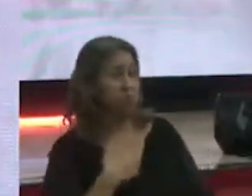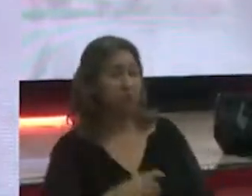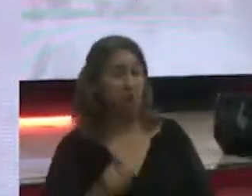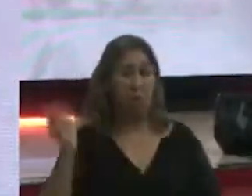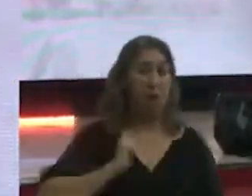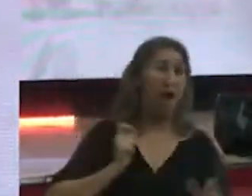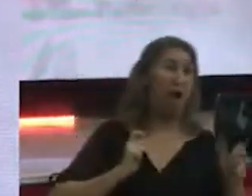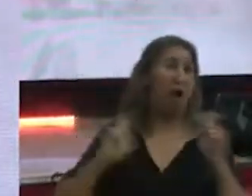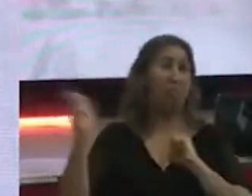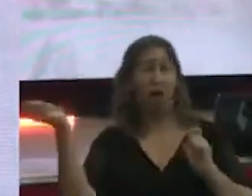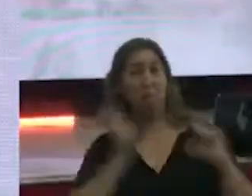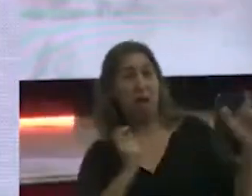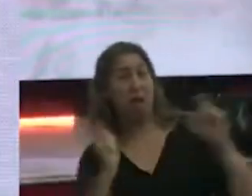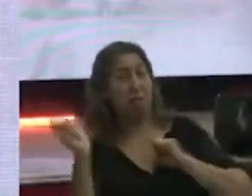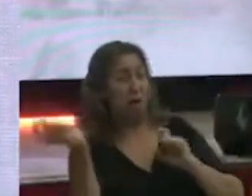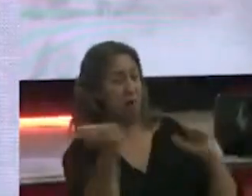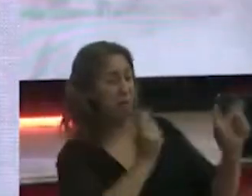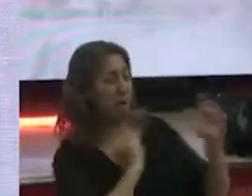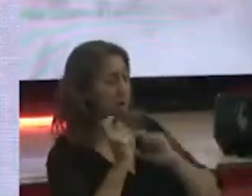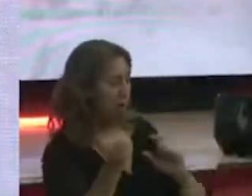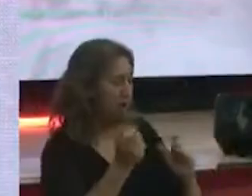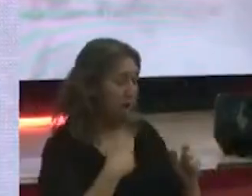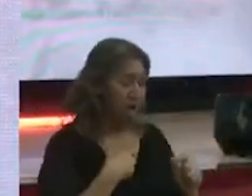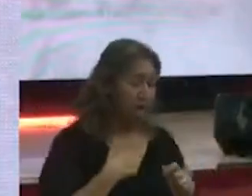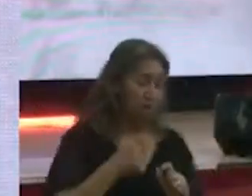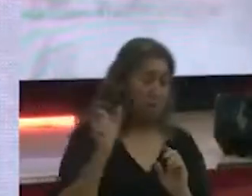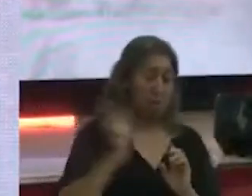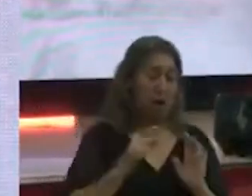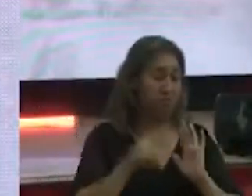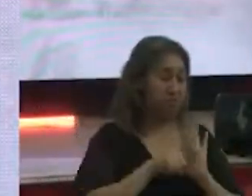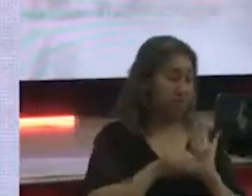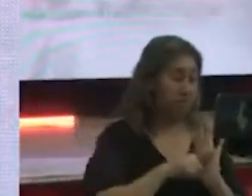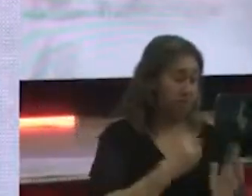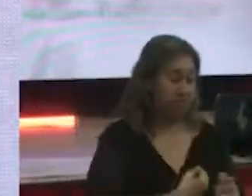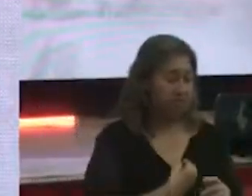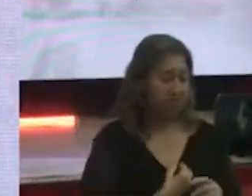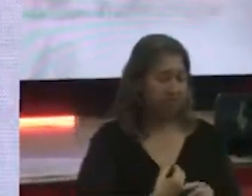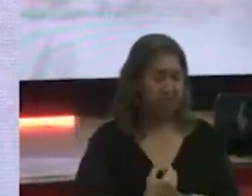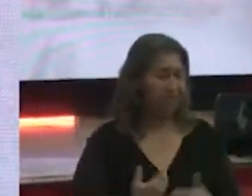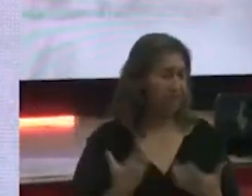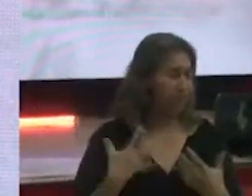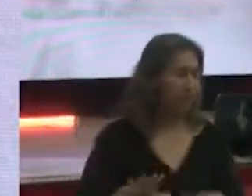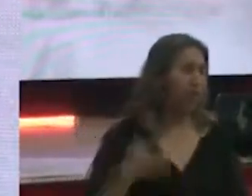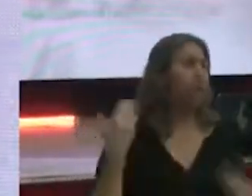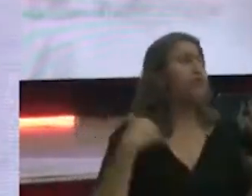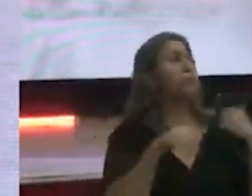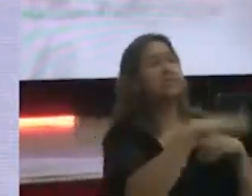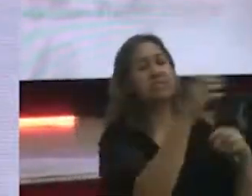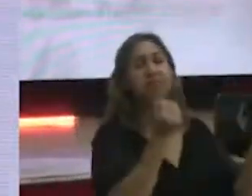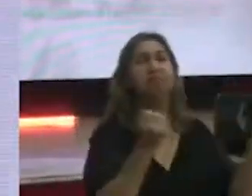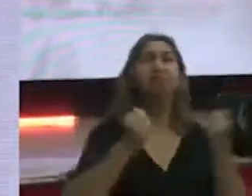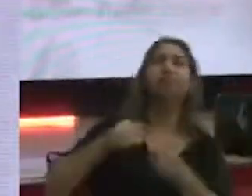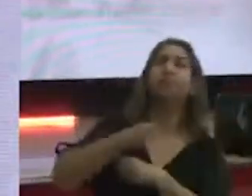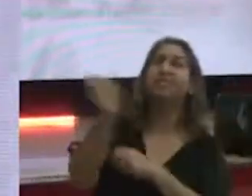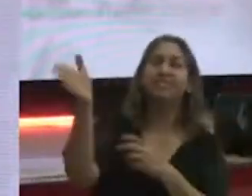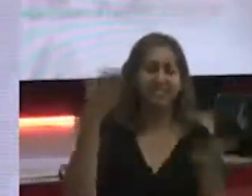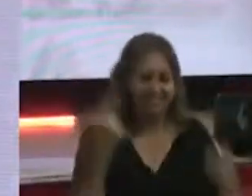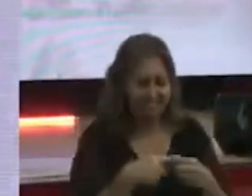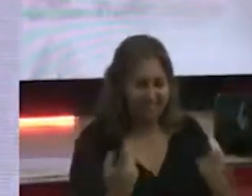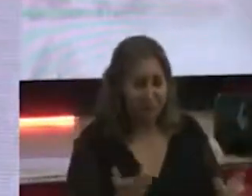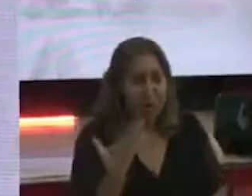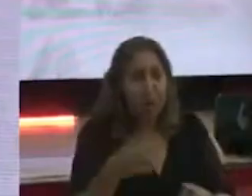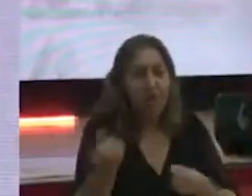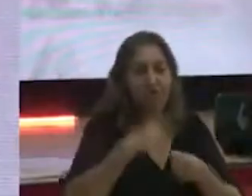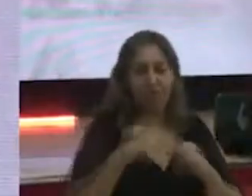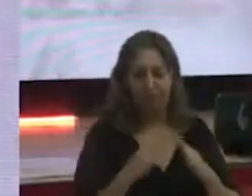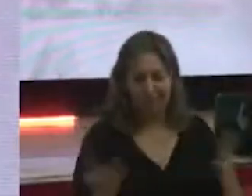me olhando sempre os lados negativos da vida sabe por queridos porque